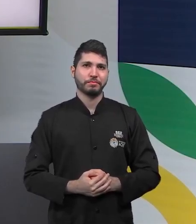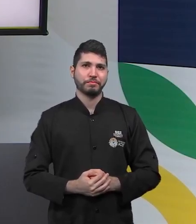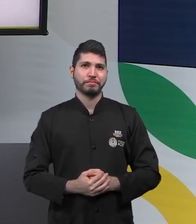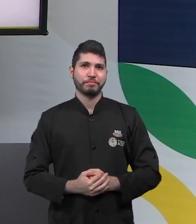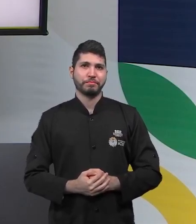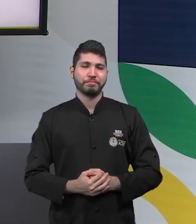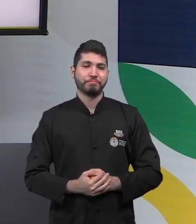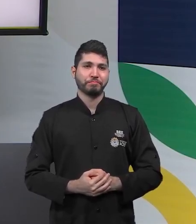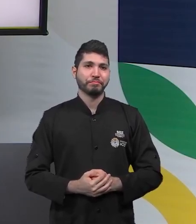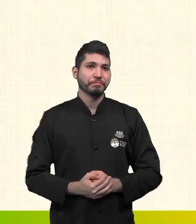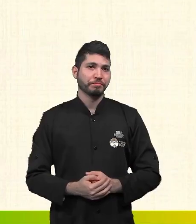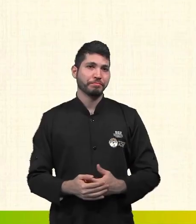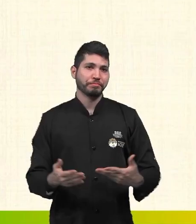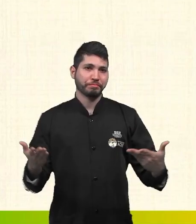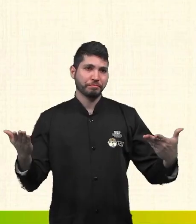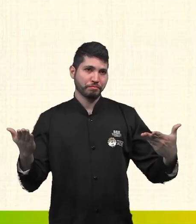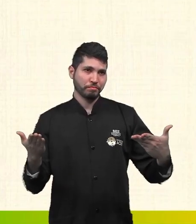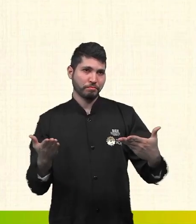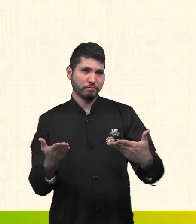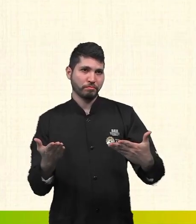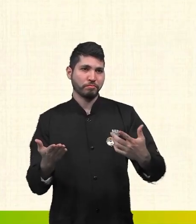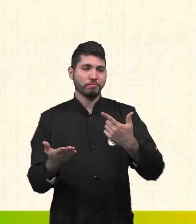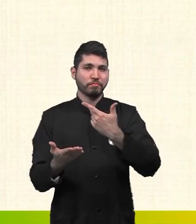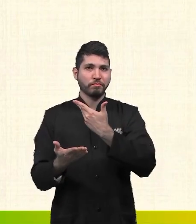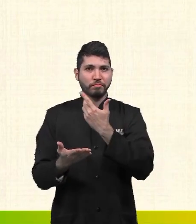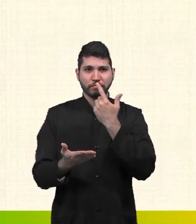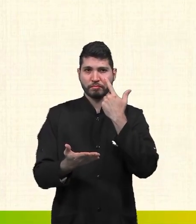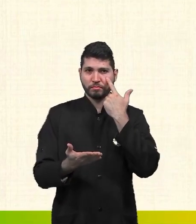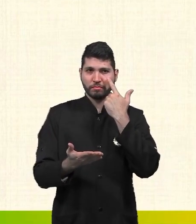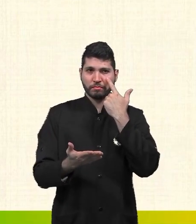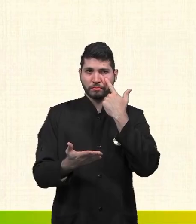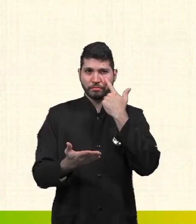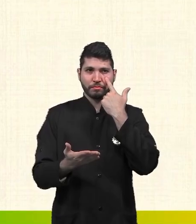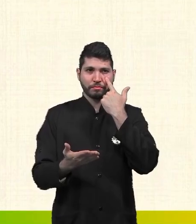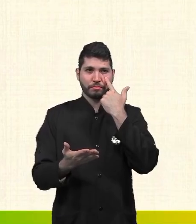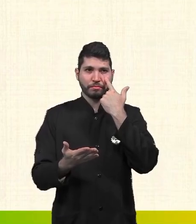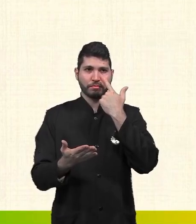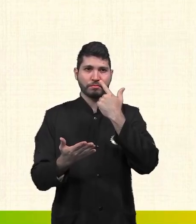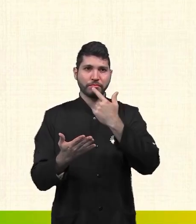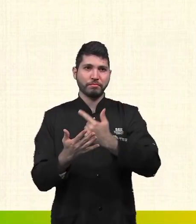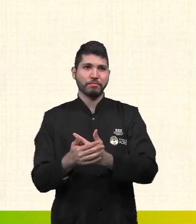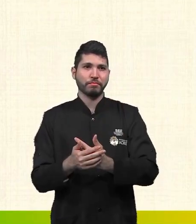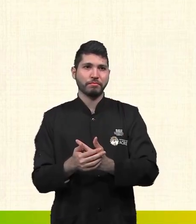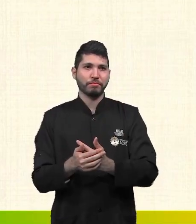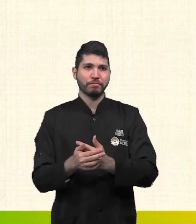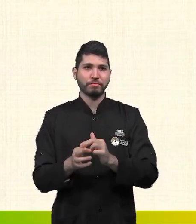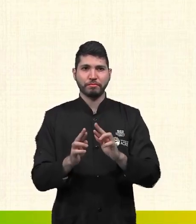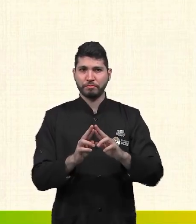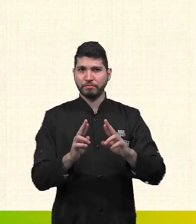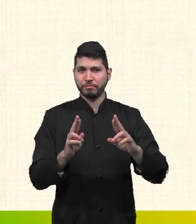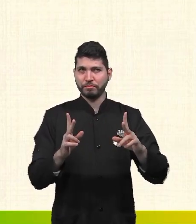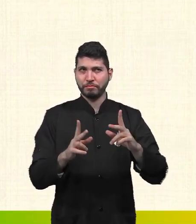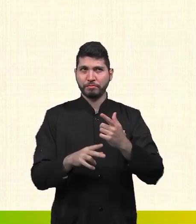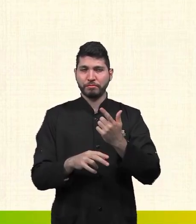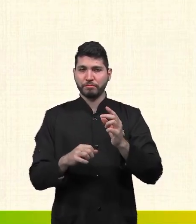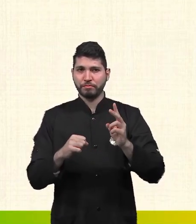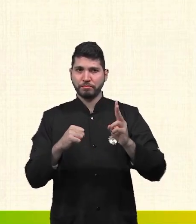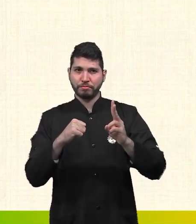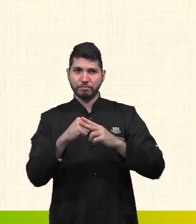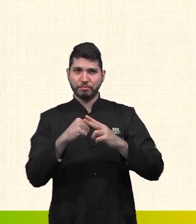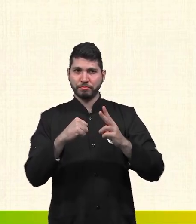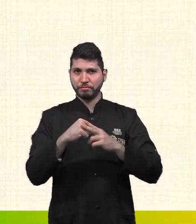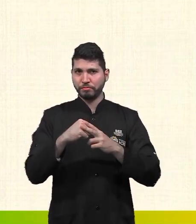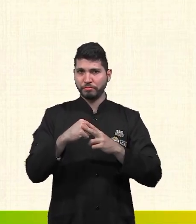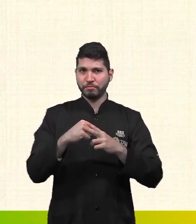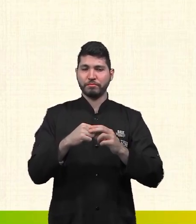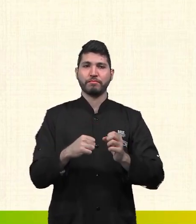observem agora aqui na tela, ainda sobre, diferentemente dos outros verbos, os verbos modais não